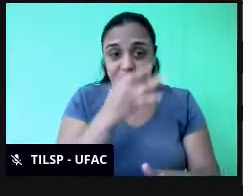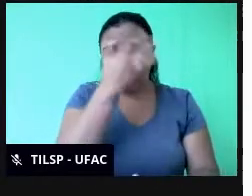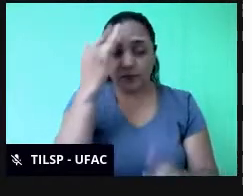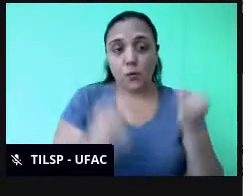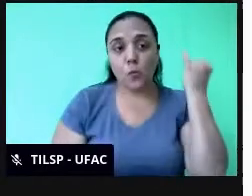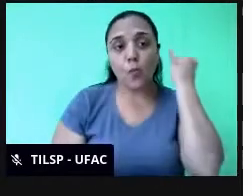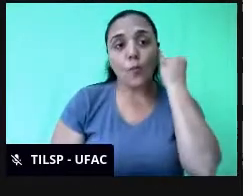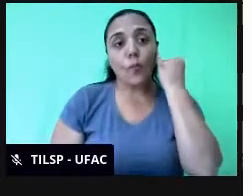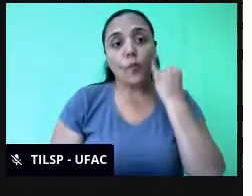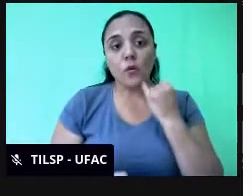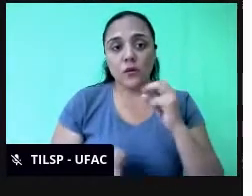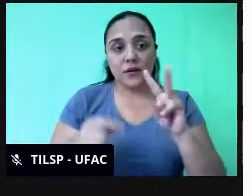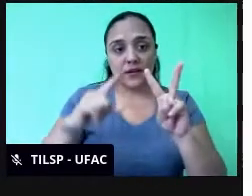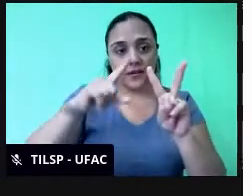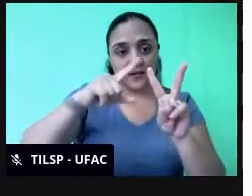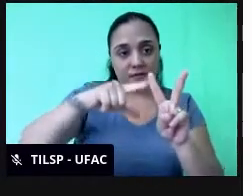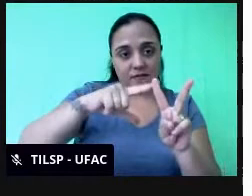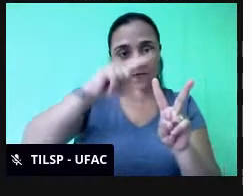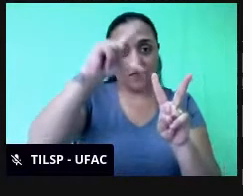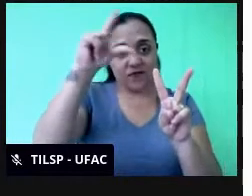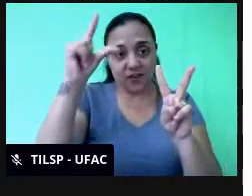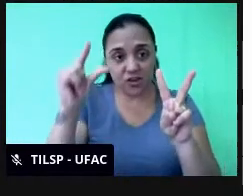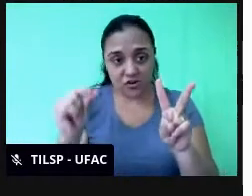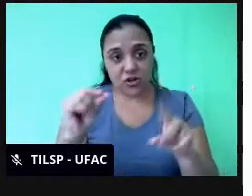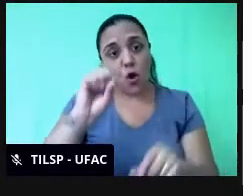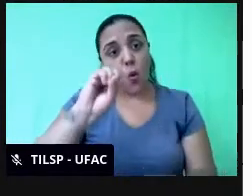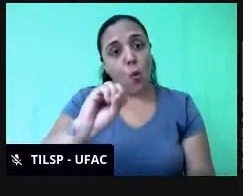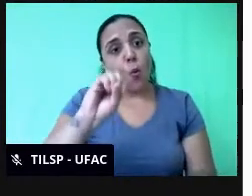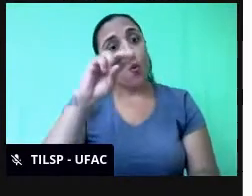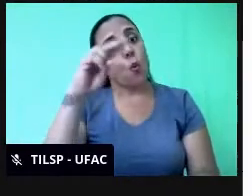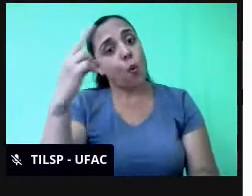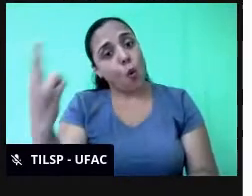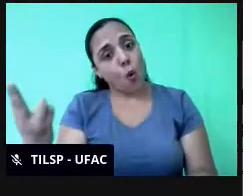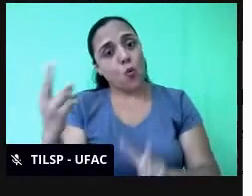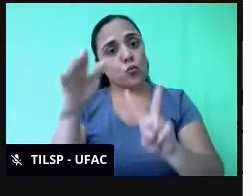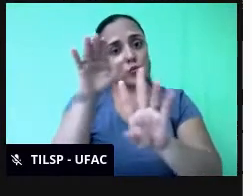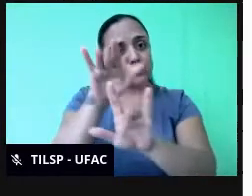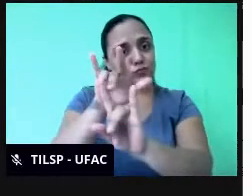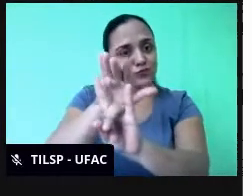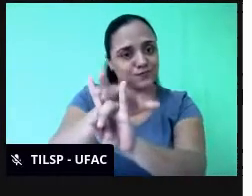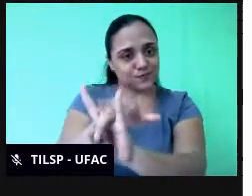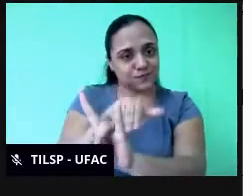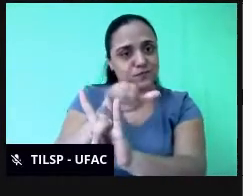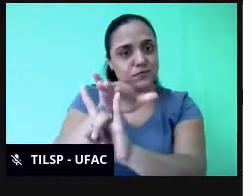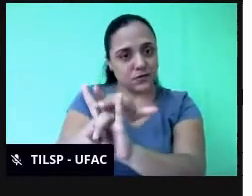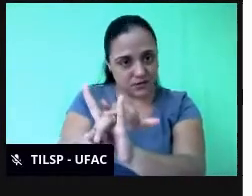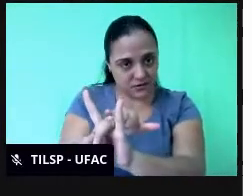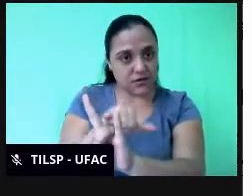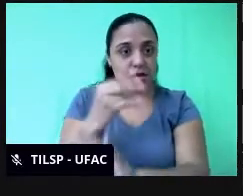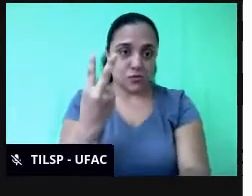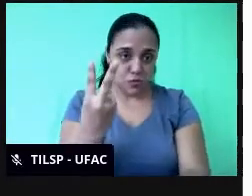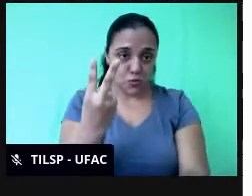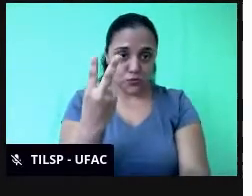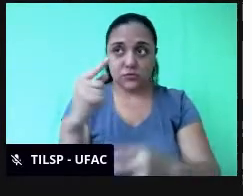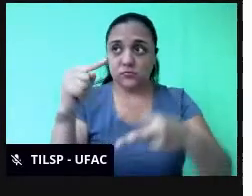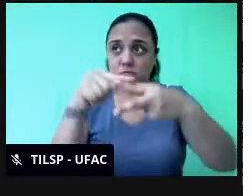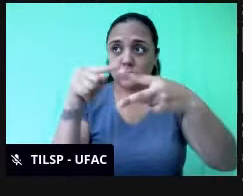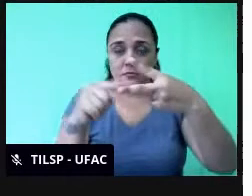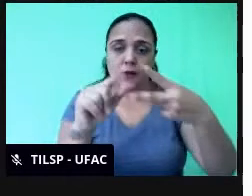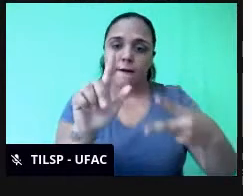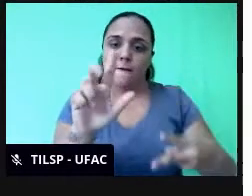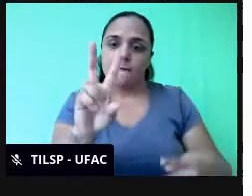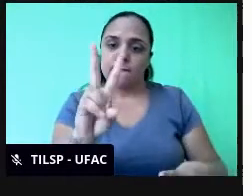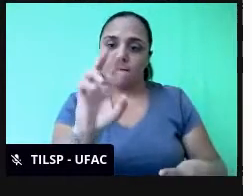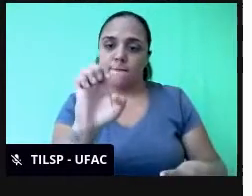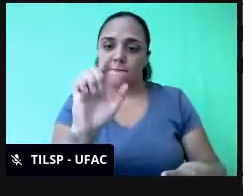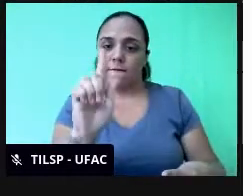vegetarianas e veganas bem planejadas, com a inclusão de suplementos, então vejam que dependendo do caso,